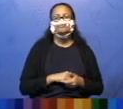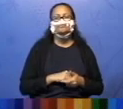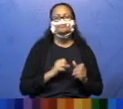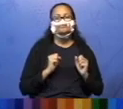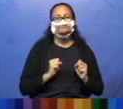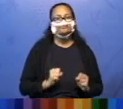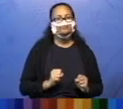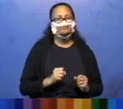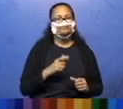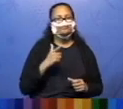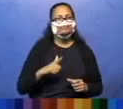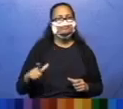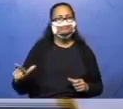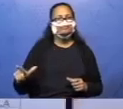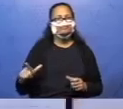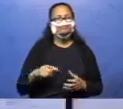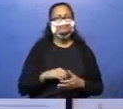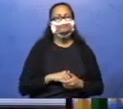Podemos?